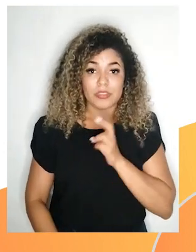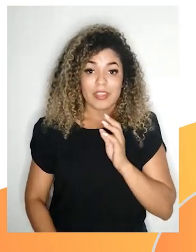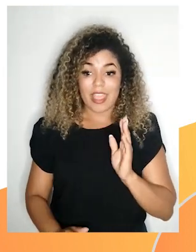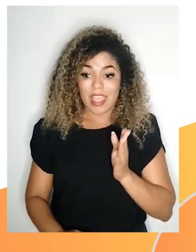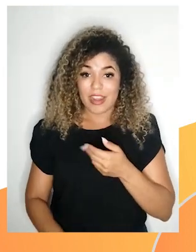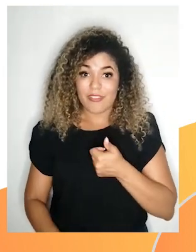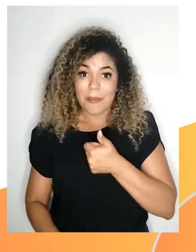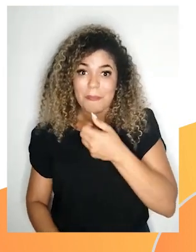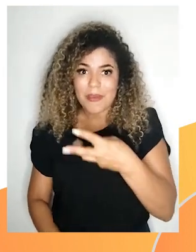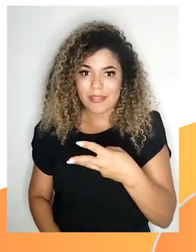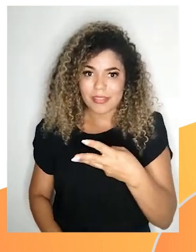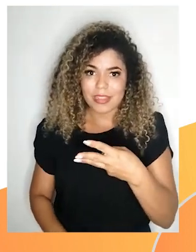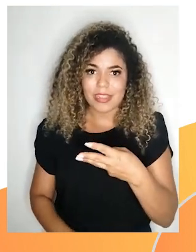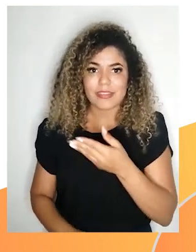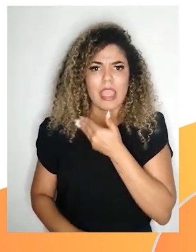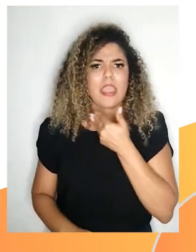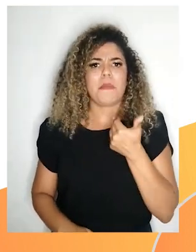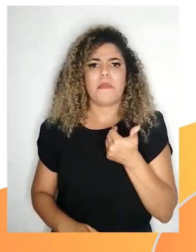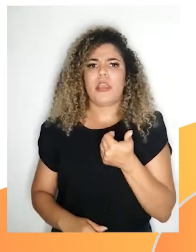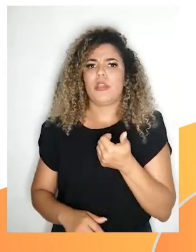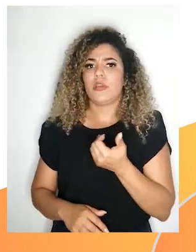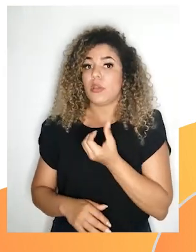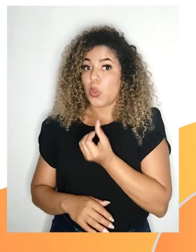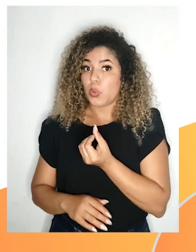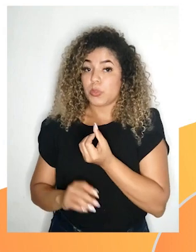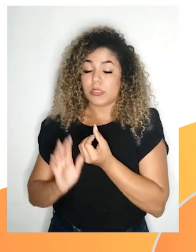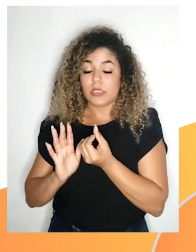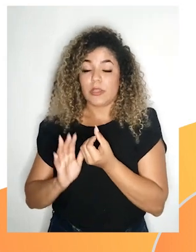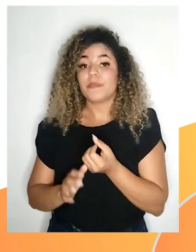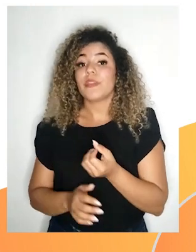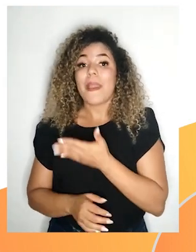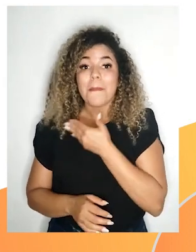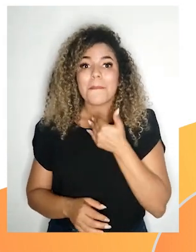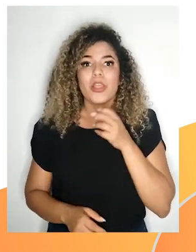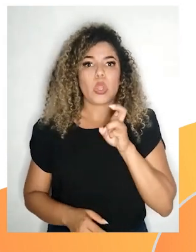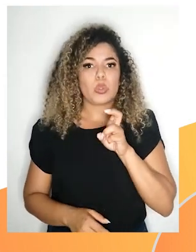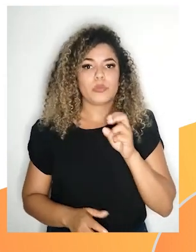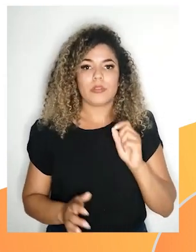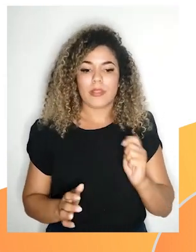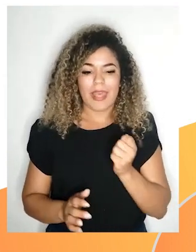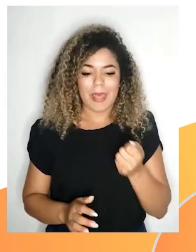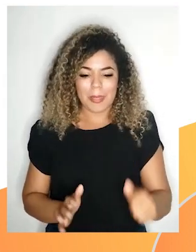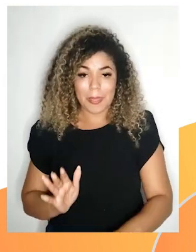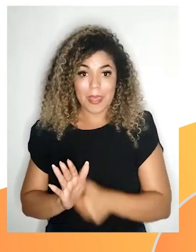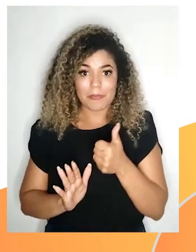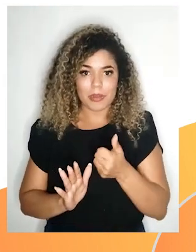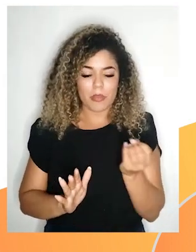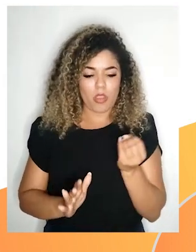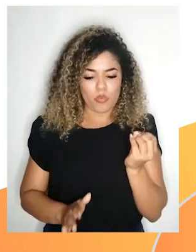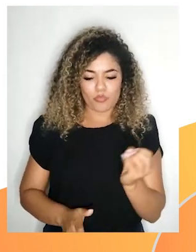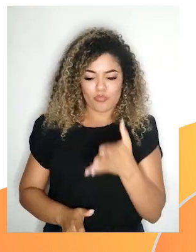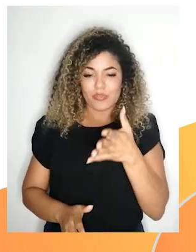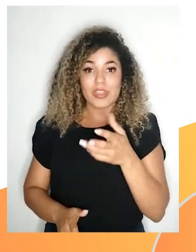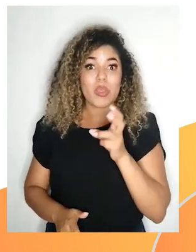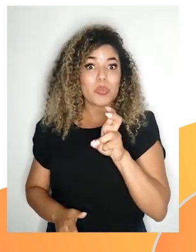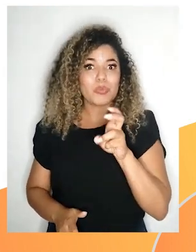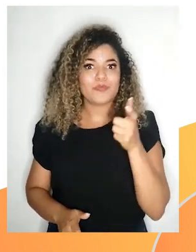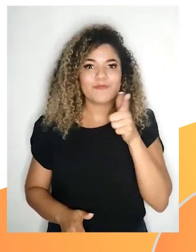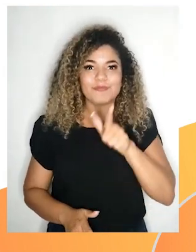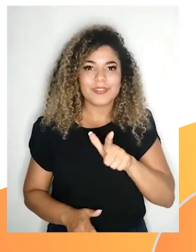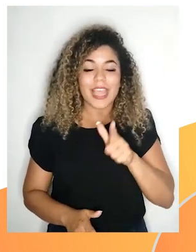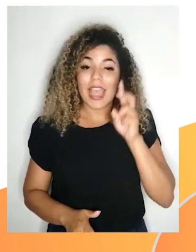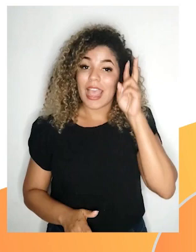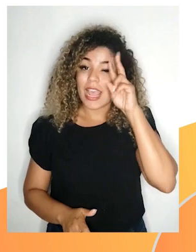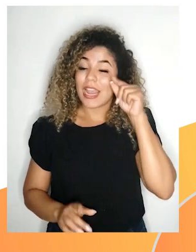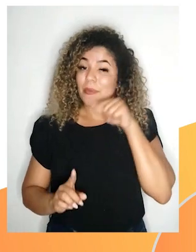casa 13, né? É melhor do que tirar o número 6. Então, vou colocar aqui que na primeira jogada ele tirou 5. E lembrando que ele